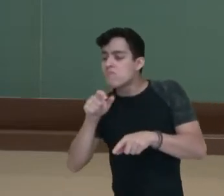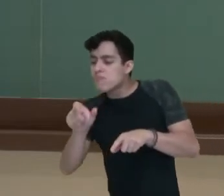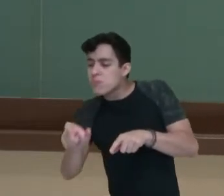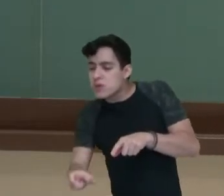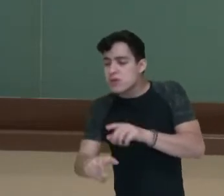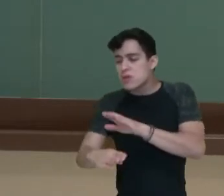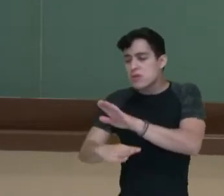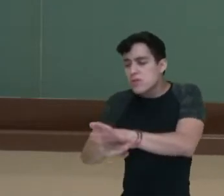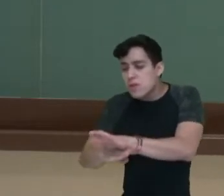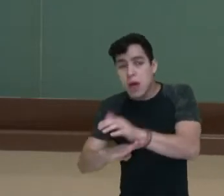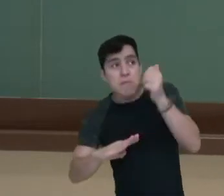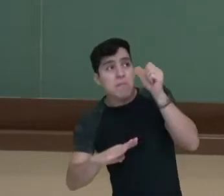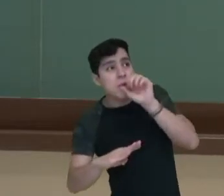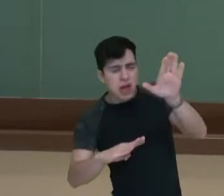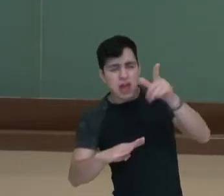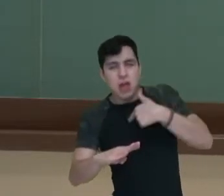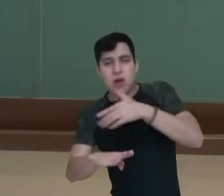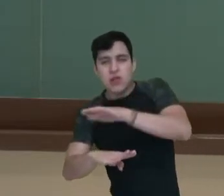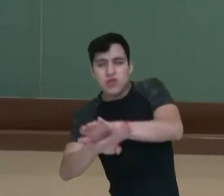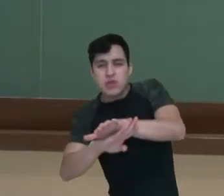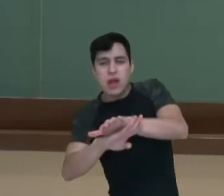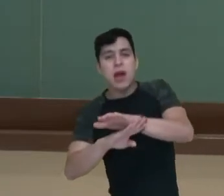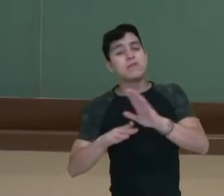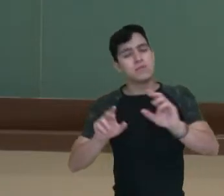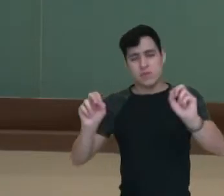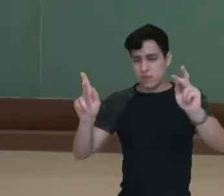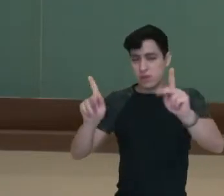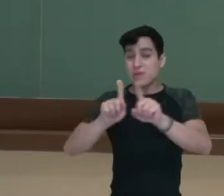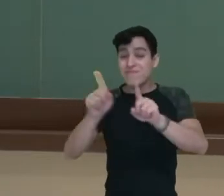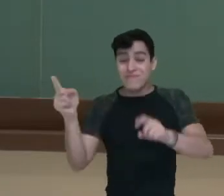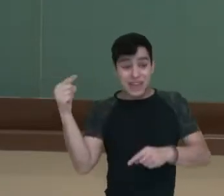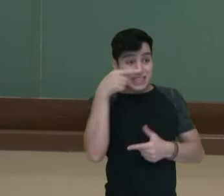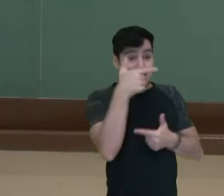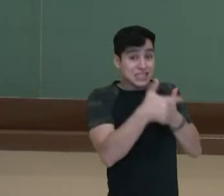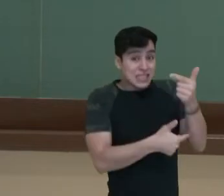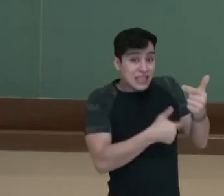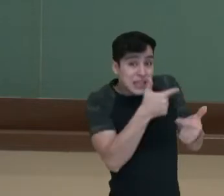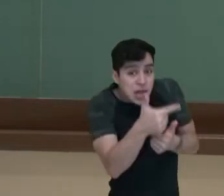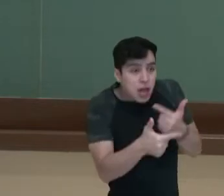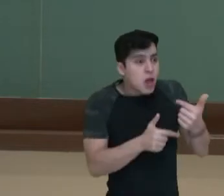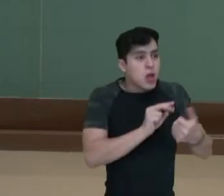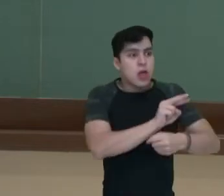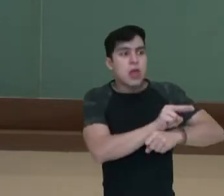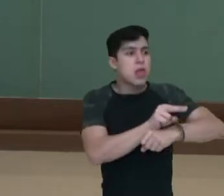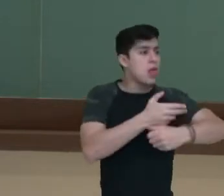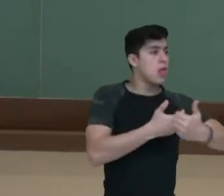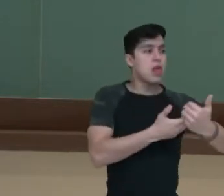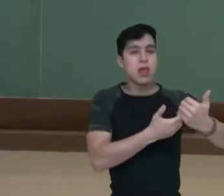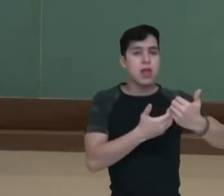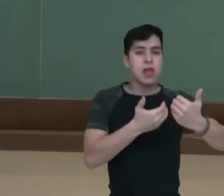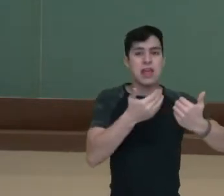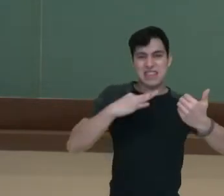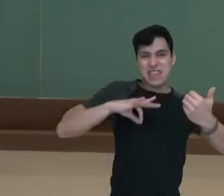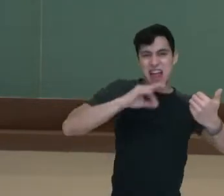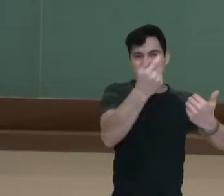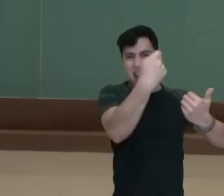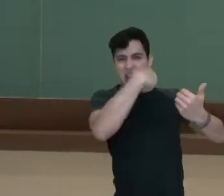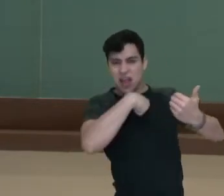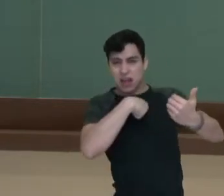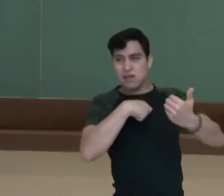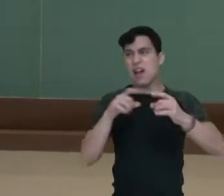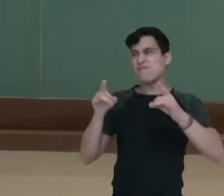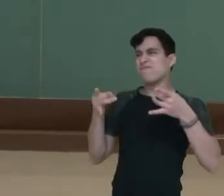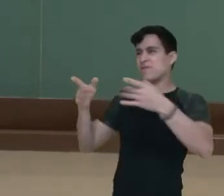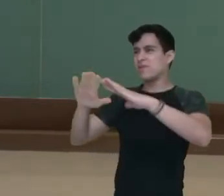você cumprir o horário de trabalho, cuidando lá de uma criança para receber por isso, deixando de estudar. Então, tudo precisa